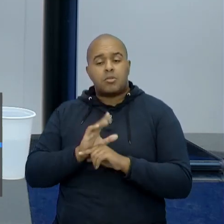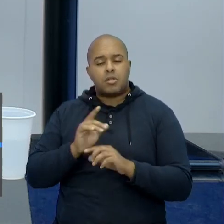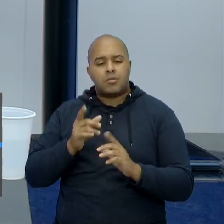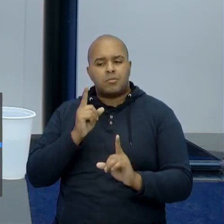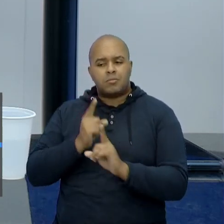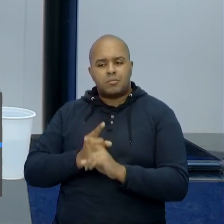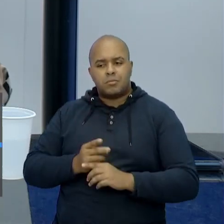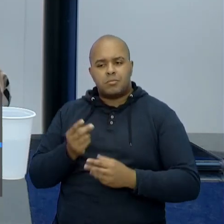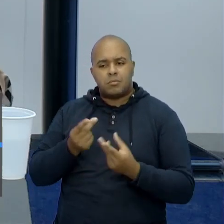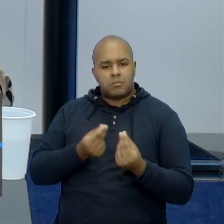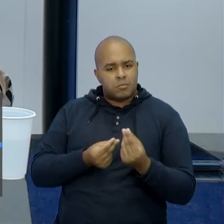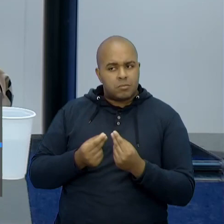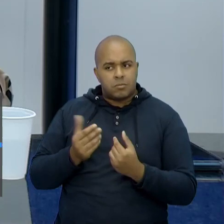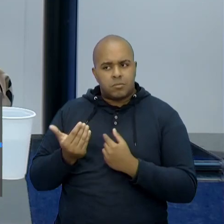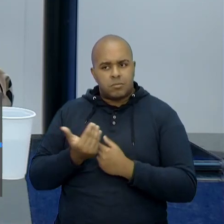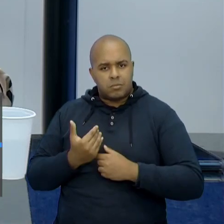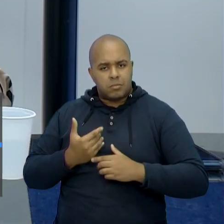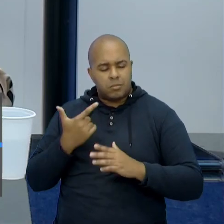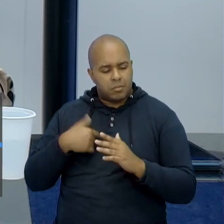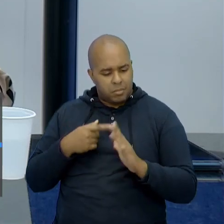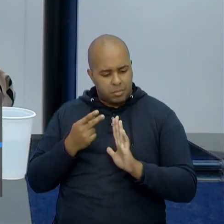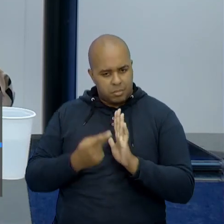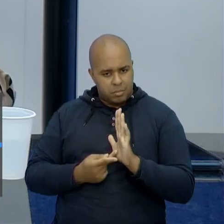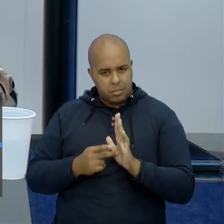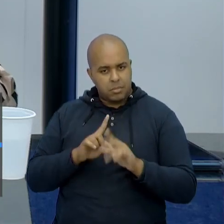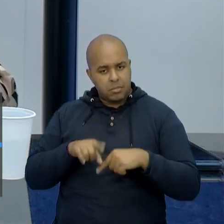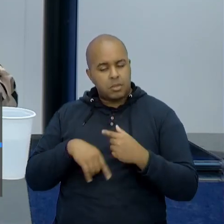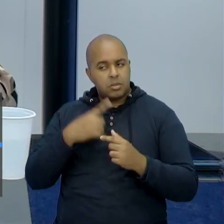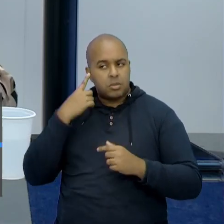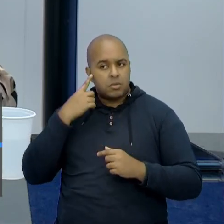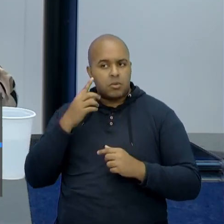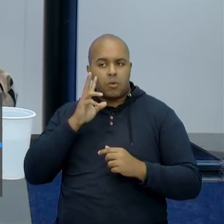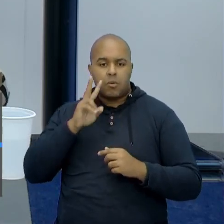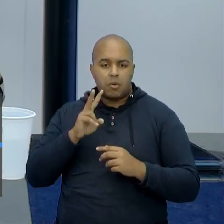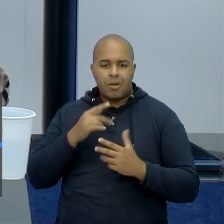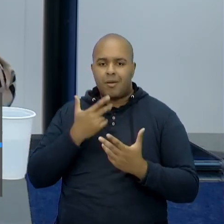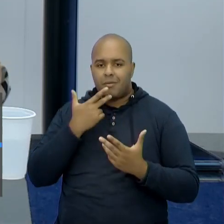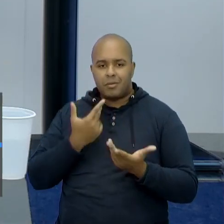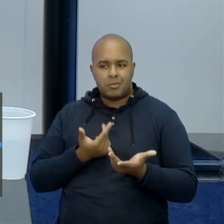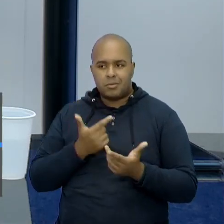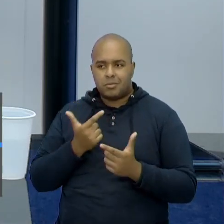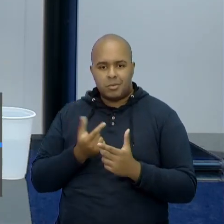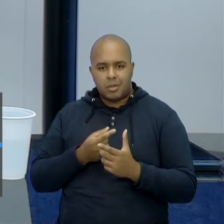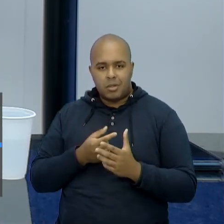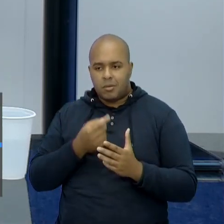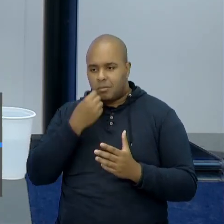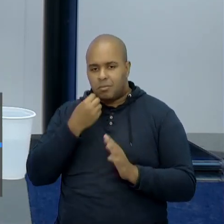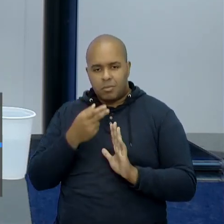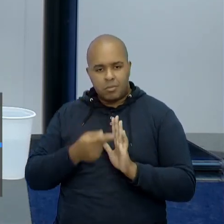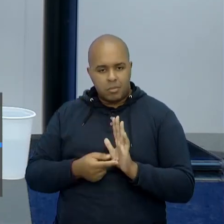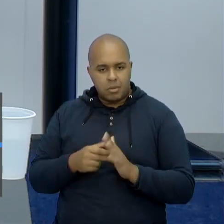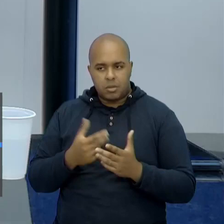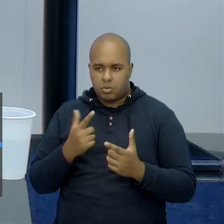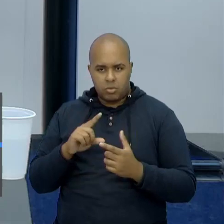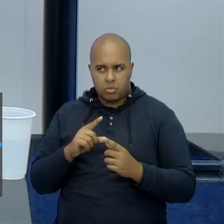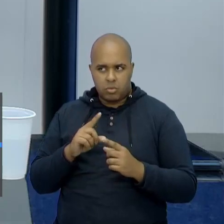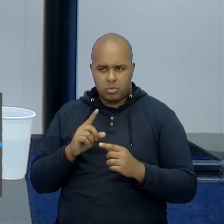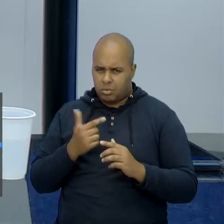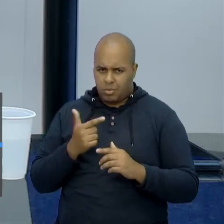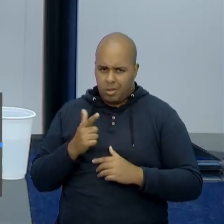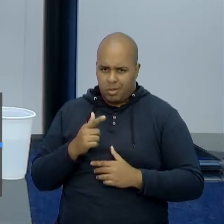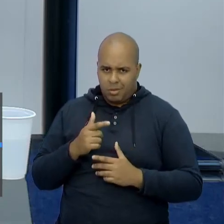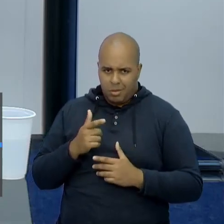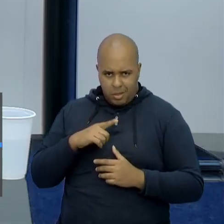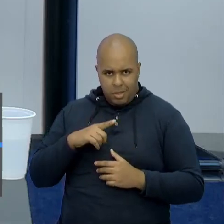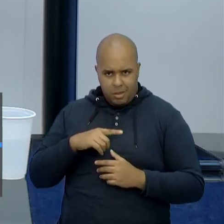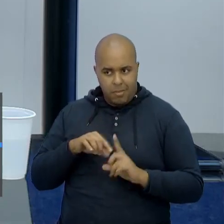captar recursos para bons projetos. E o que a gente ouve? Gente, mas não tem bons projetos. Não é que não tem bons